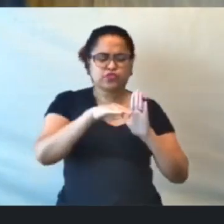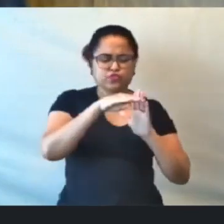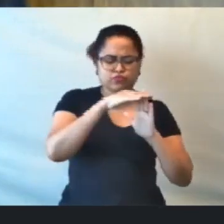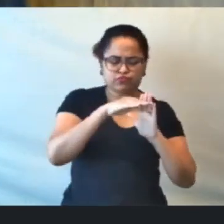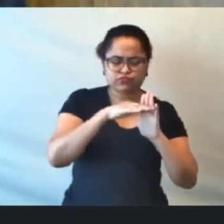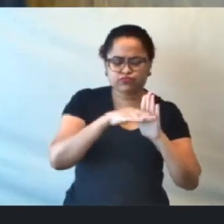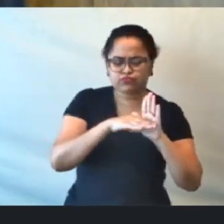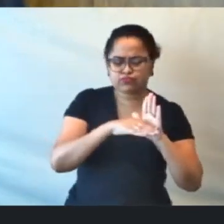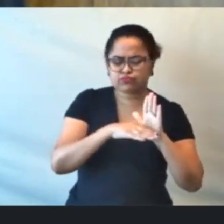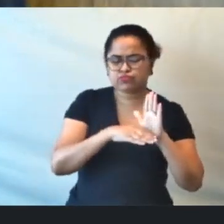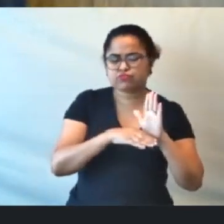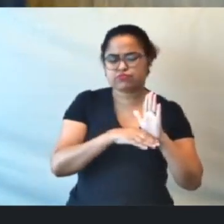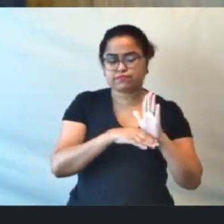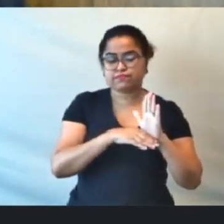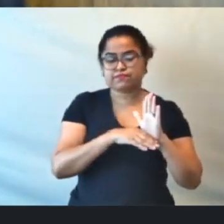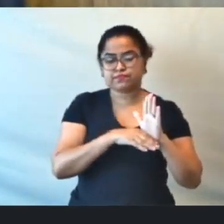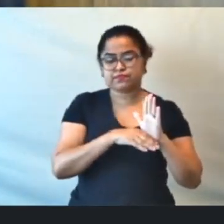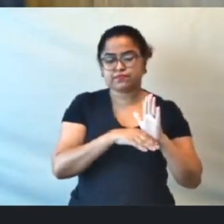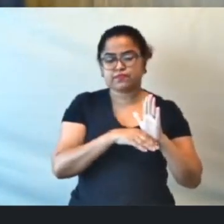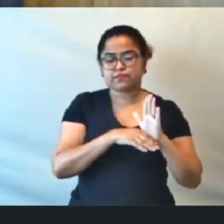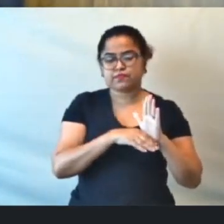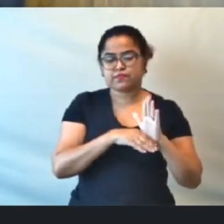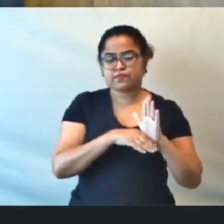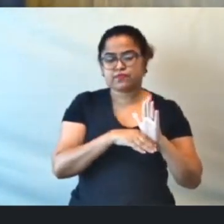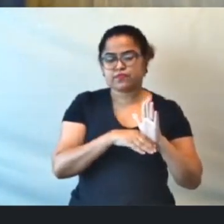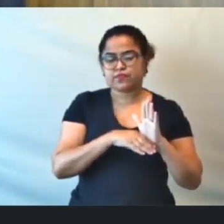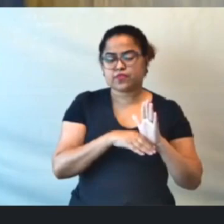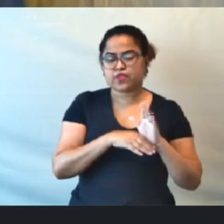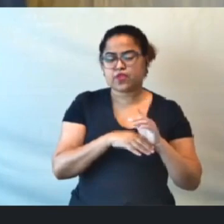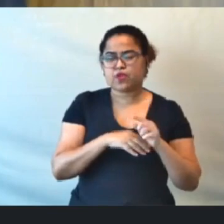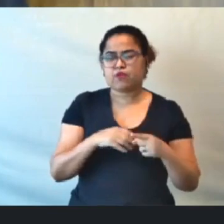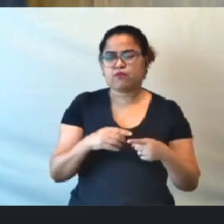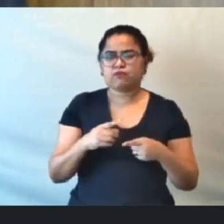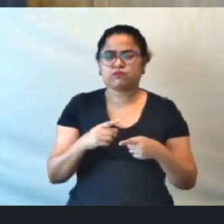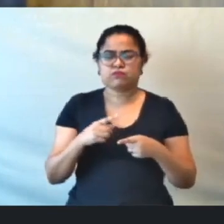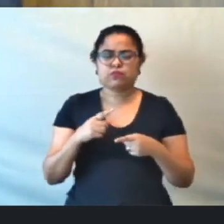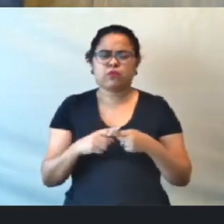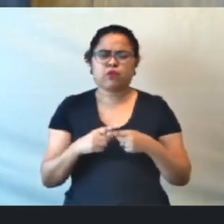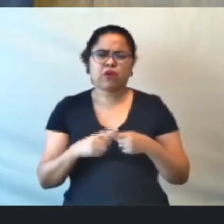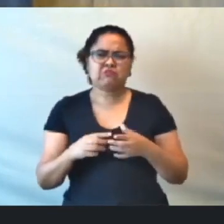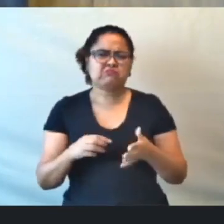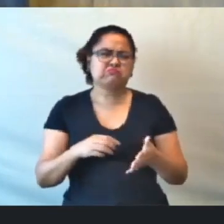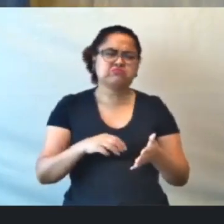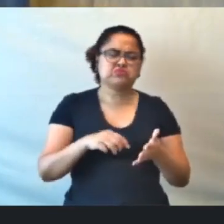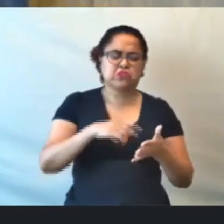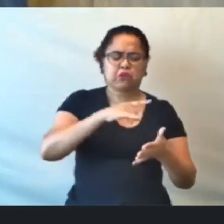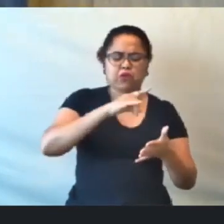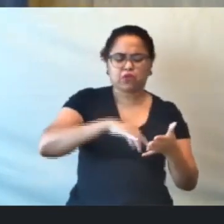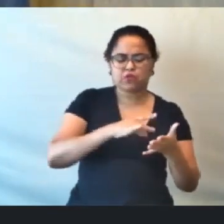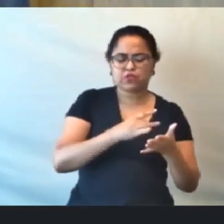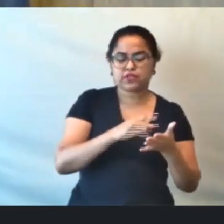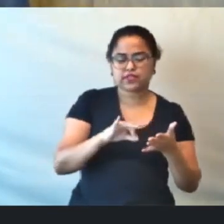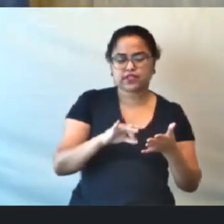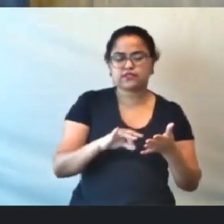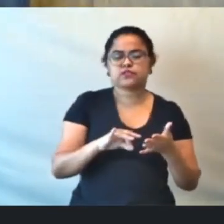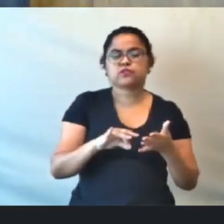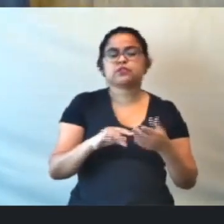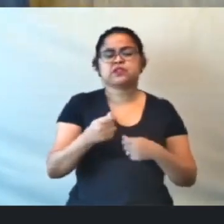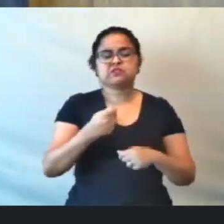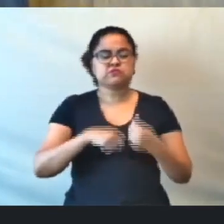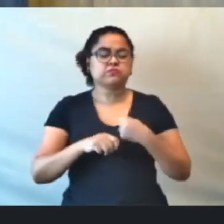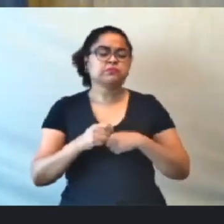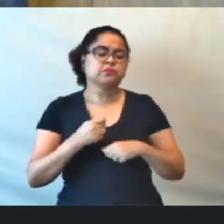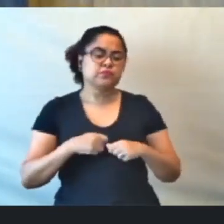por razões de produção desses dados, contratação e outros aspectos administrativos, nós fizemos